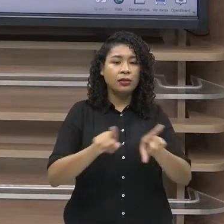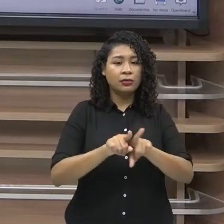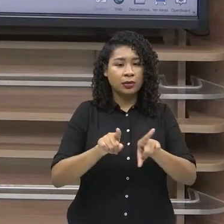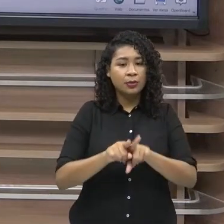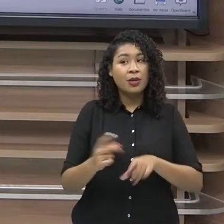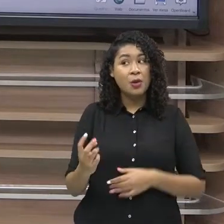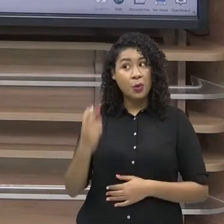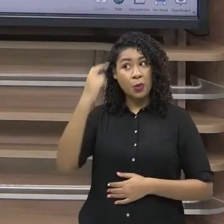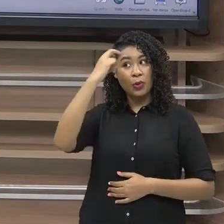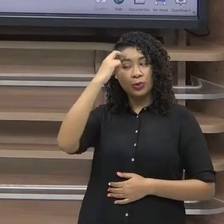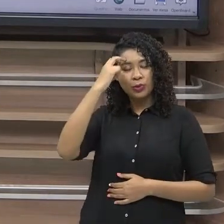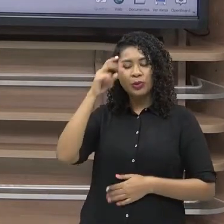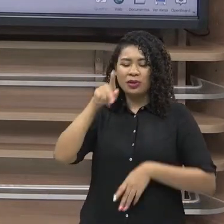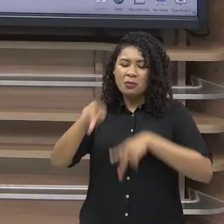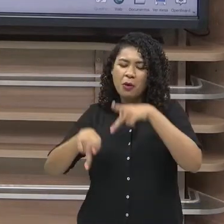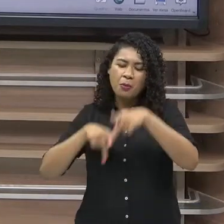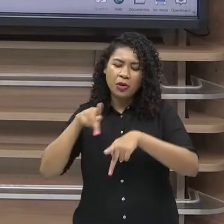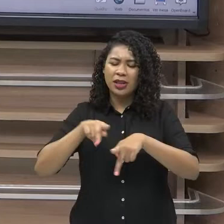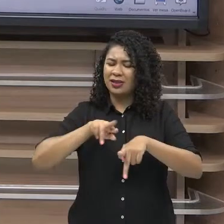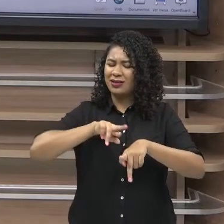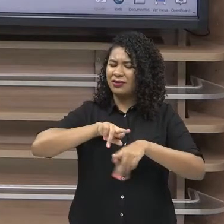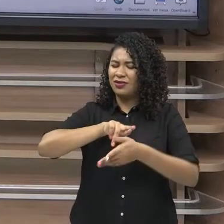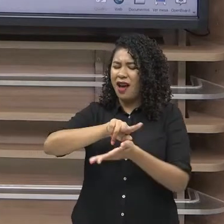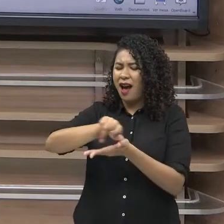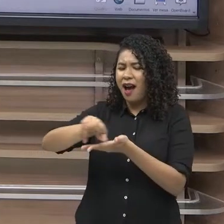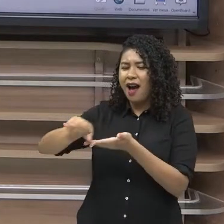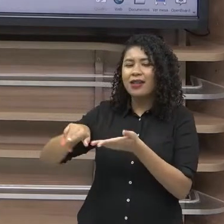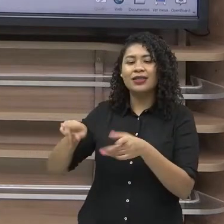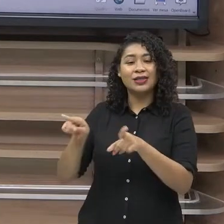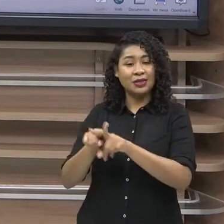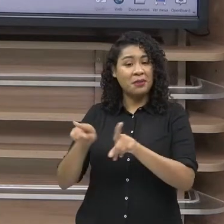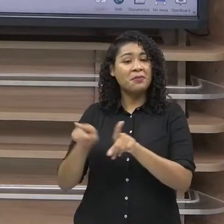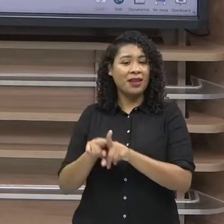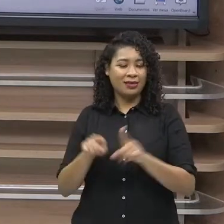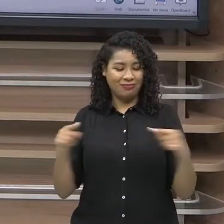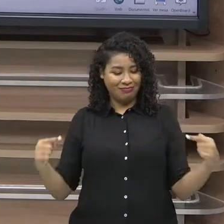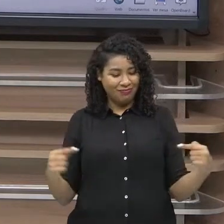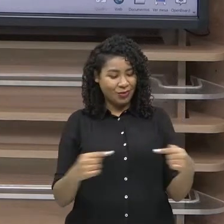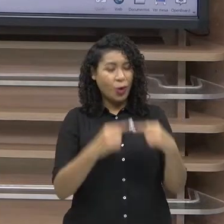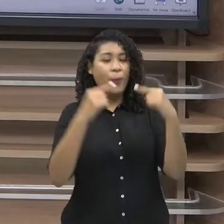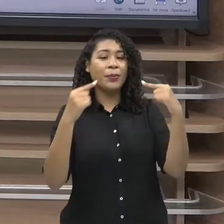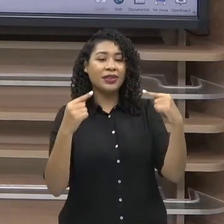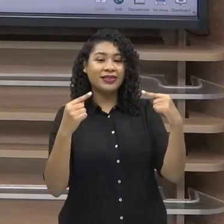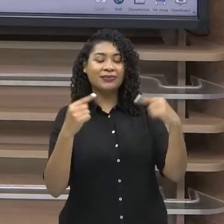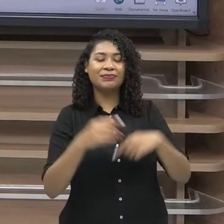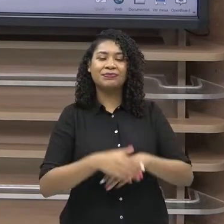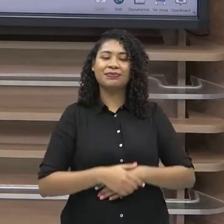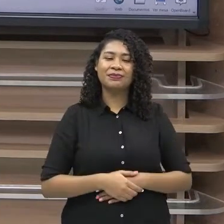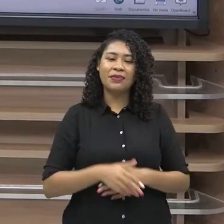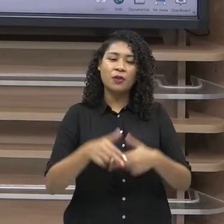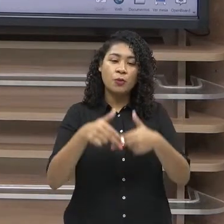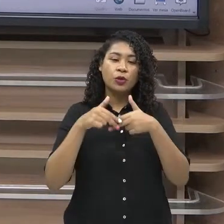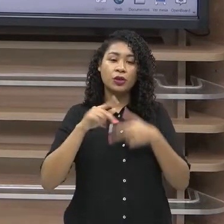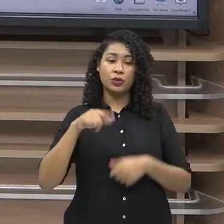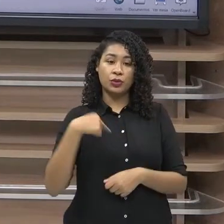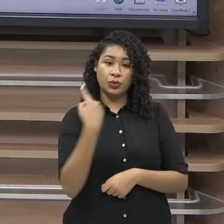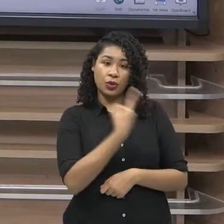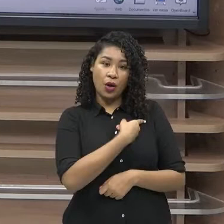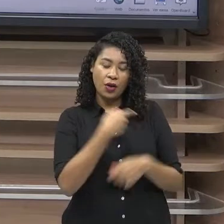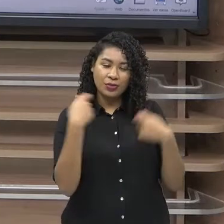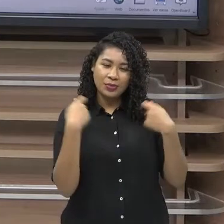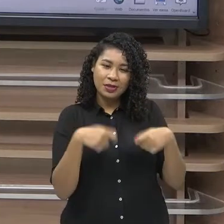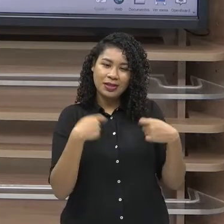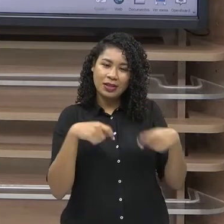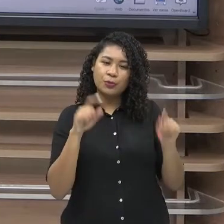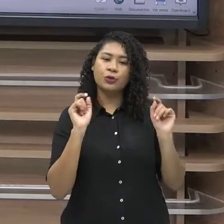nossos povos, que compõem essa grande humanidade. E, em última instância, nós devemos exercitar